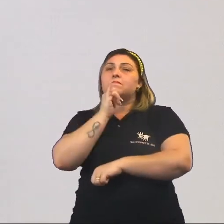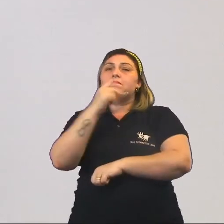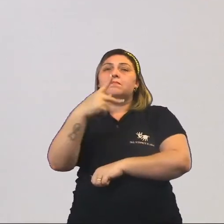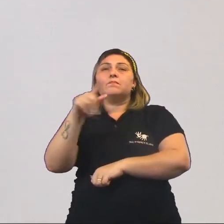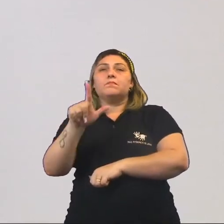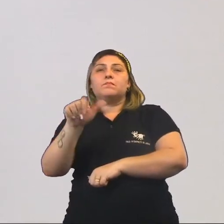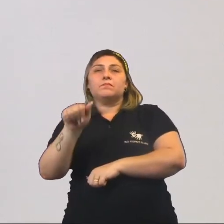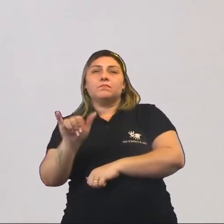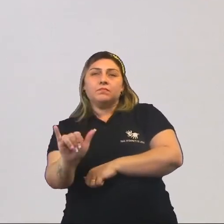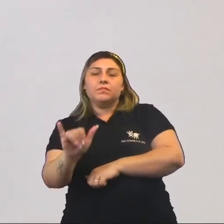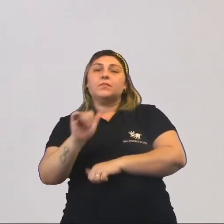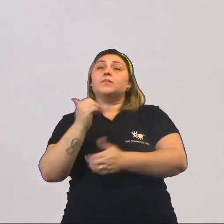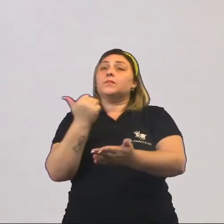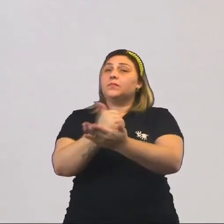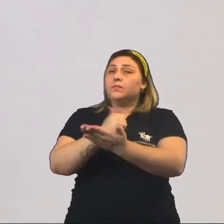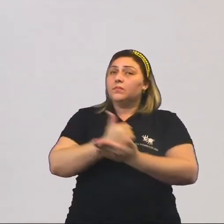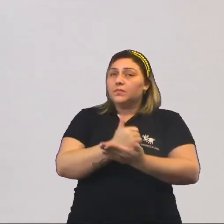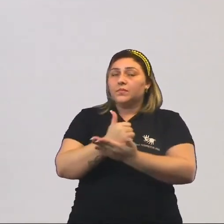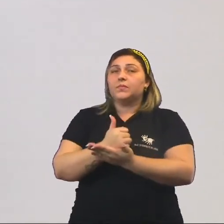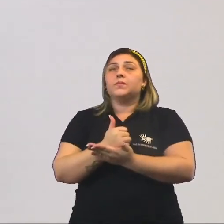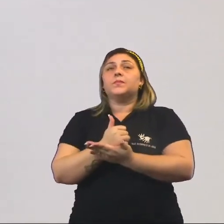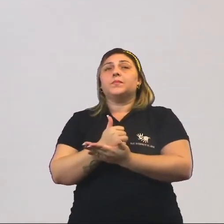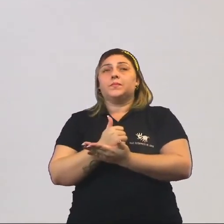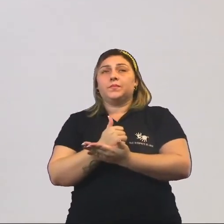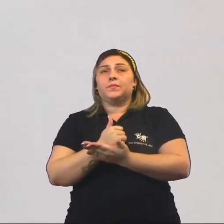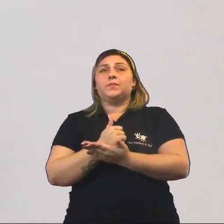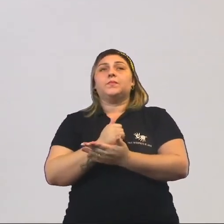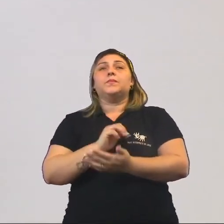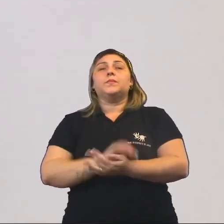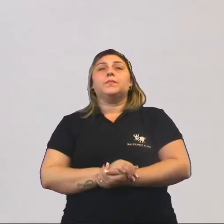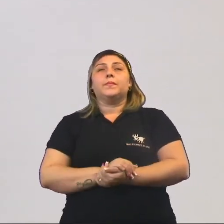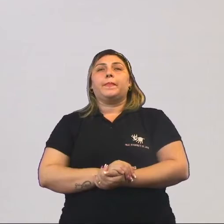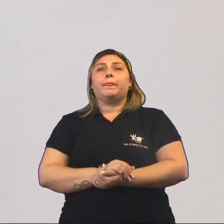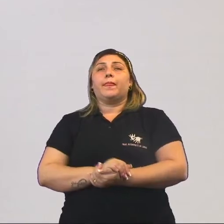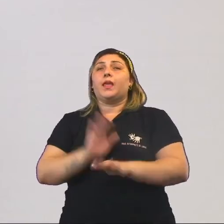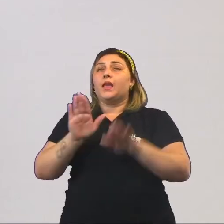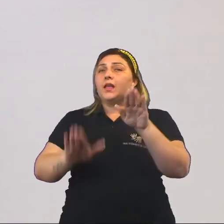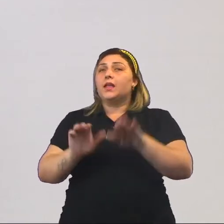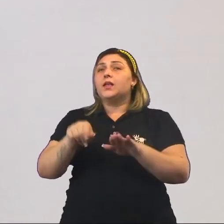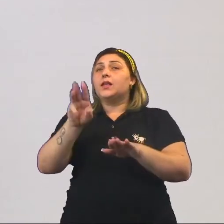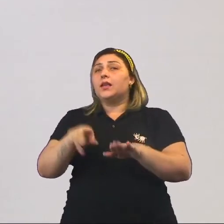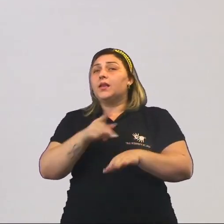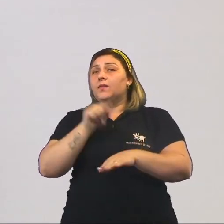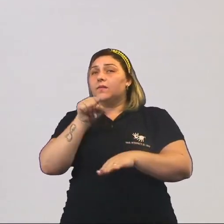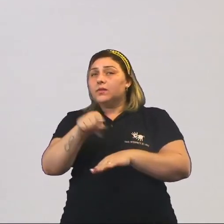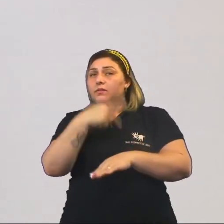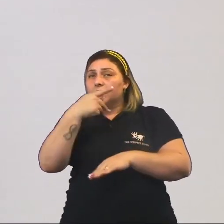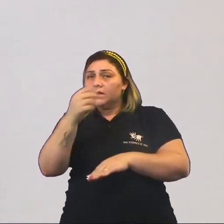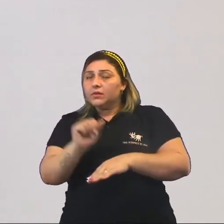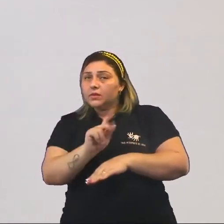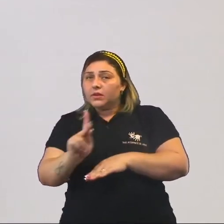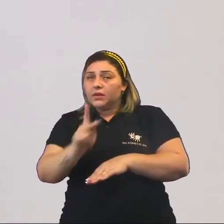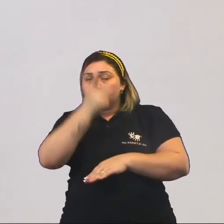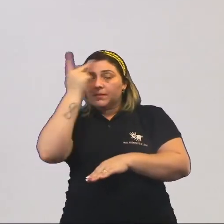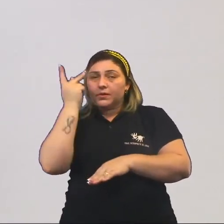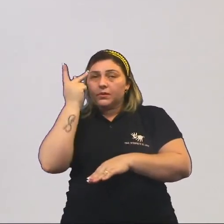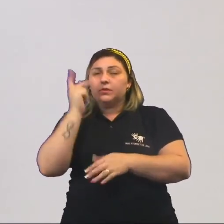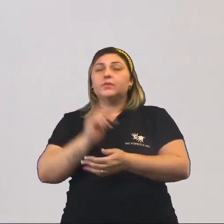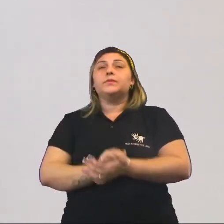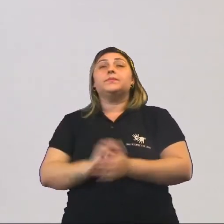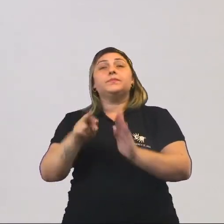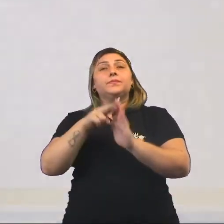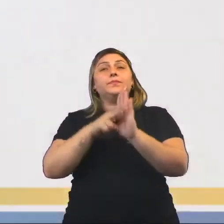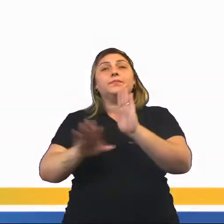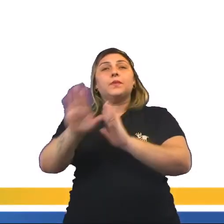play. Play, jogar, played, jogou, joguei, depende de quem você está falando, ok? Essa é a regra